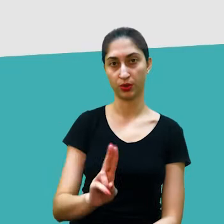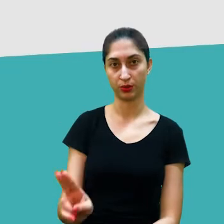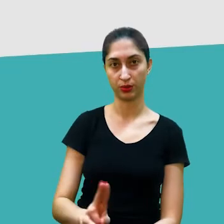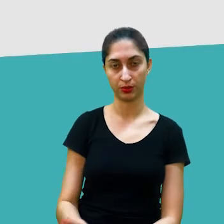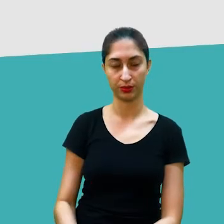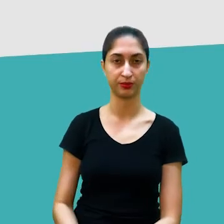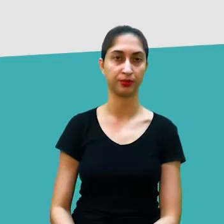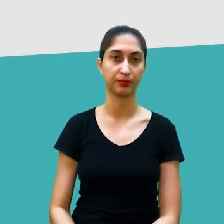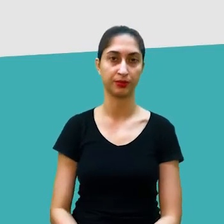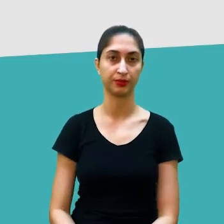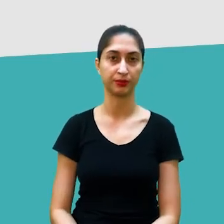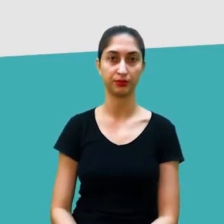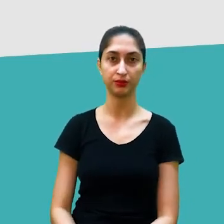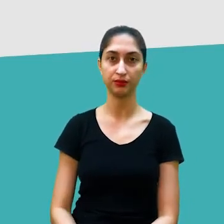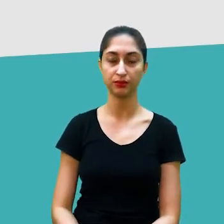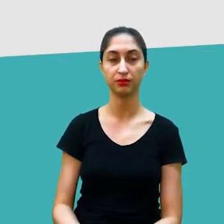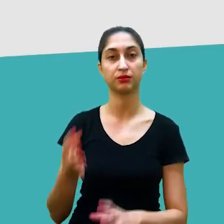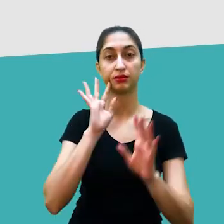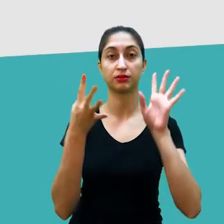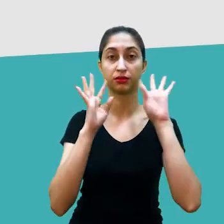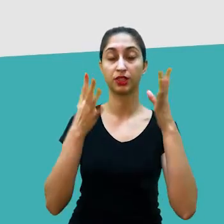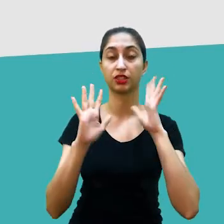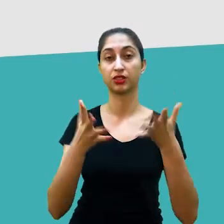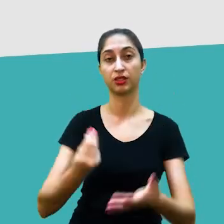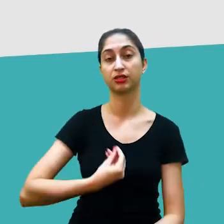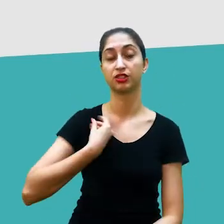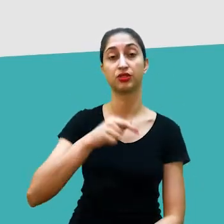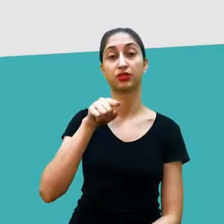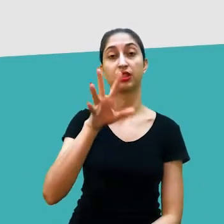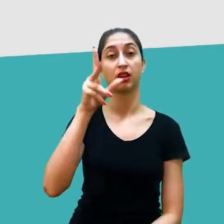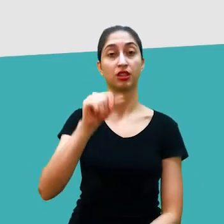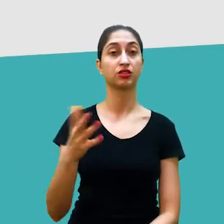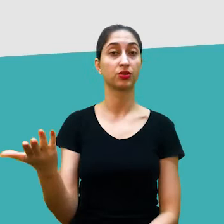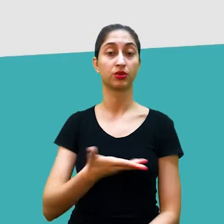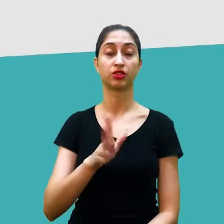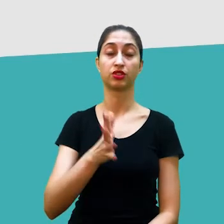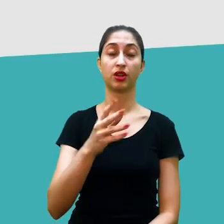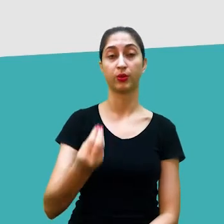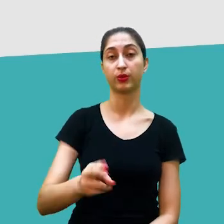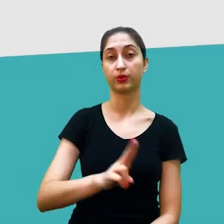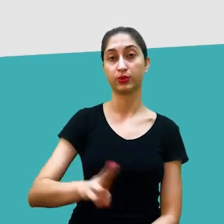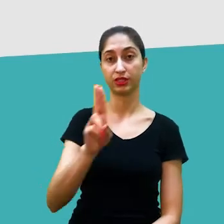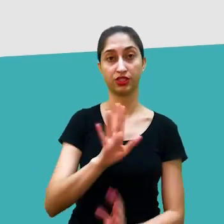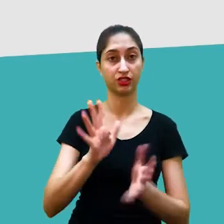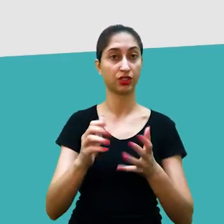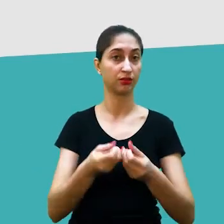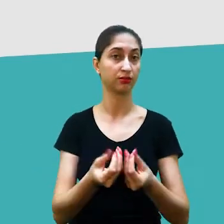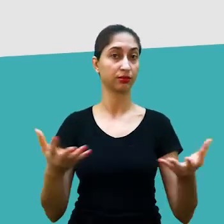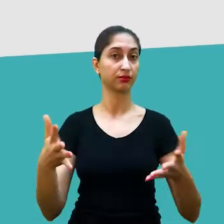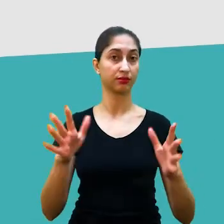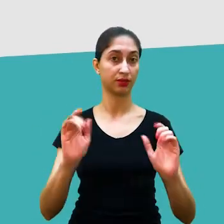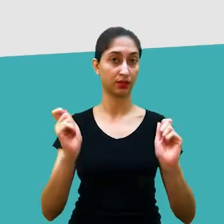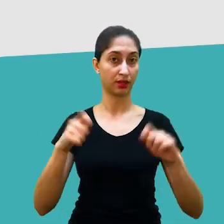de soluções que já existem. O que você acha de mais impressionante hoje que a gente já usa, que já está aí disponível no mercado para